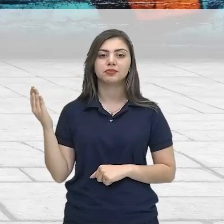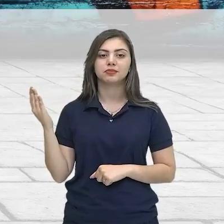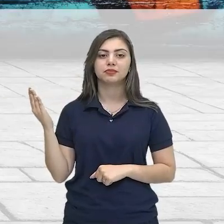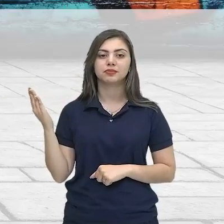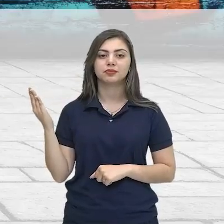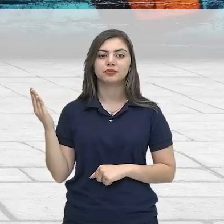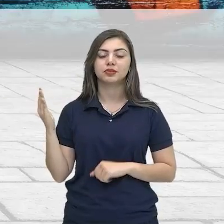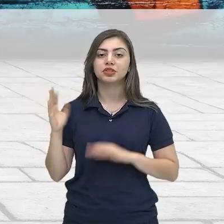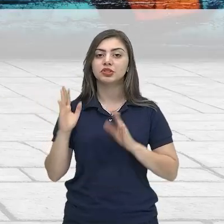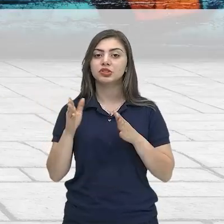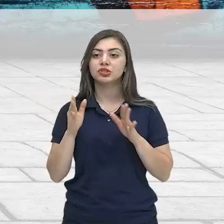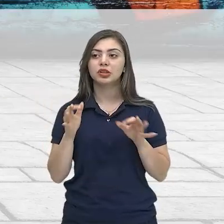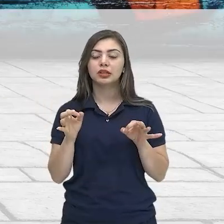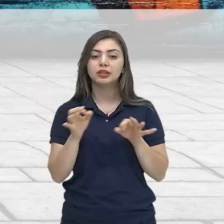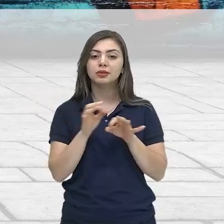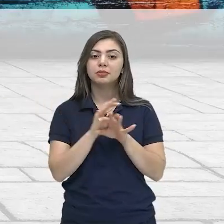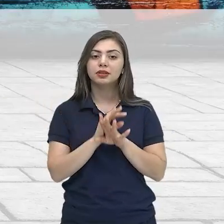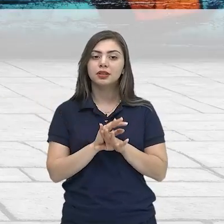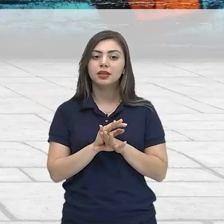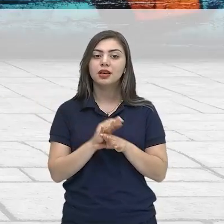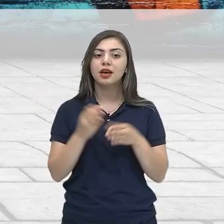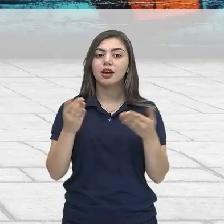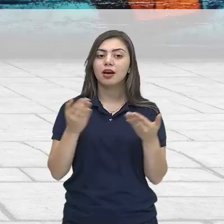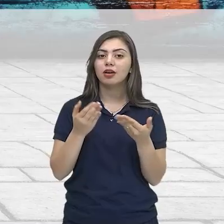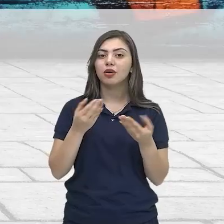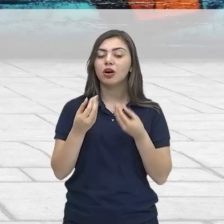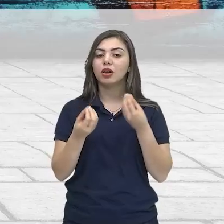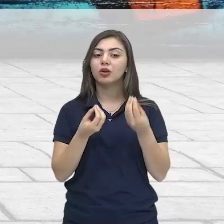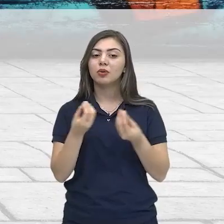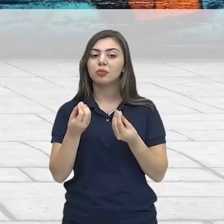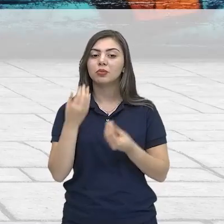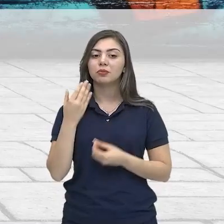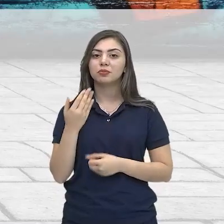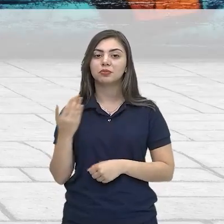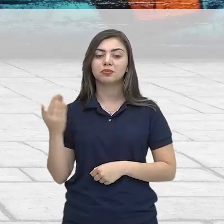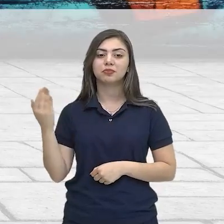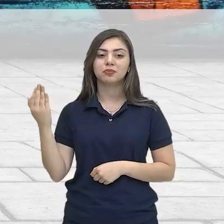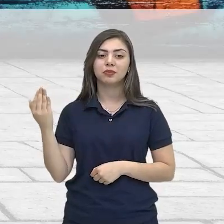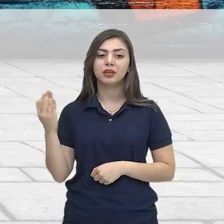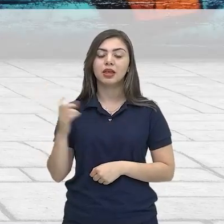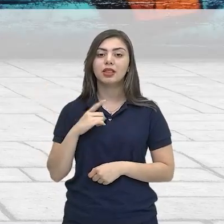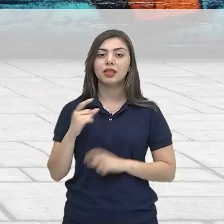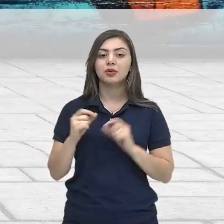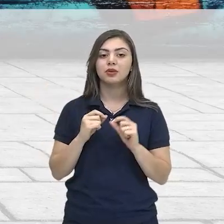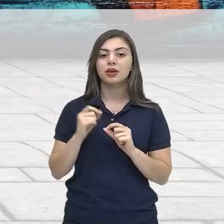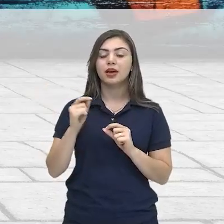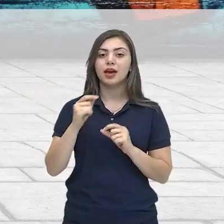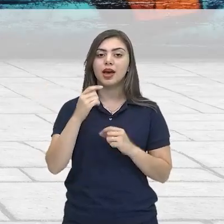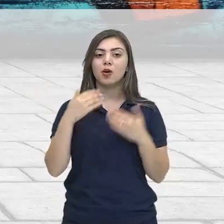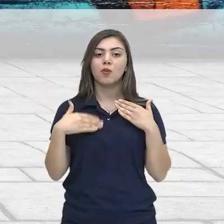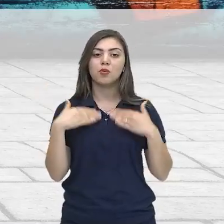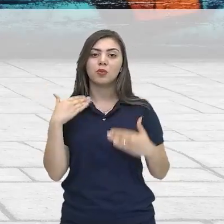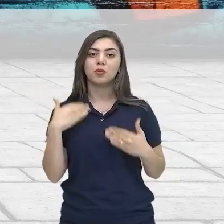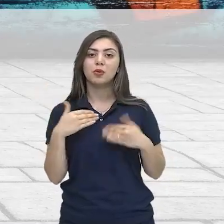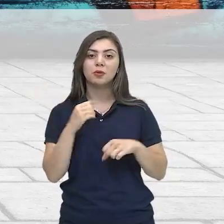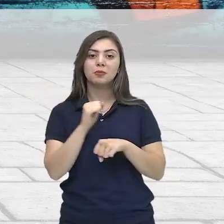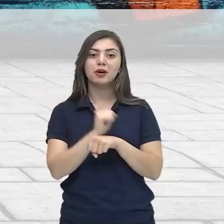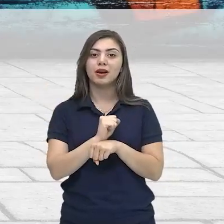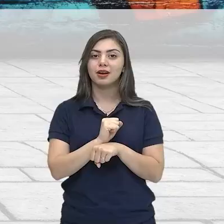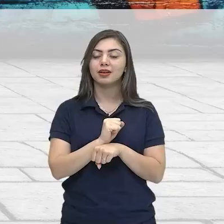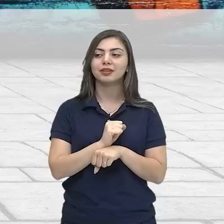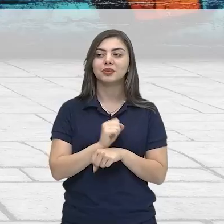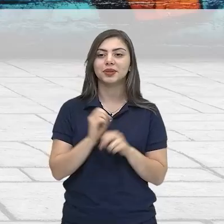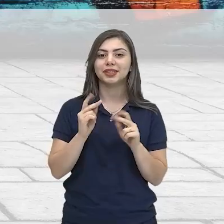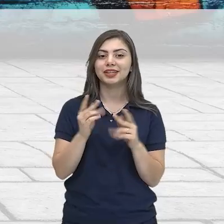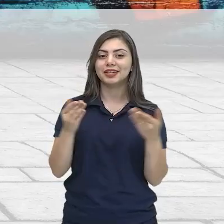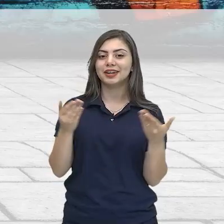Terminei, pose 4 vezes. Tá bom? Muito bem. Vamos lá com a música? Vamos lá,